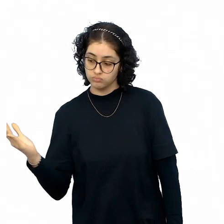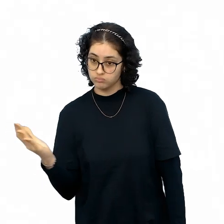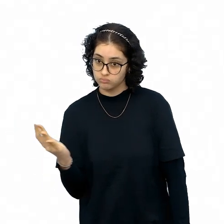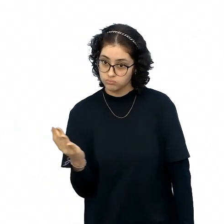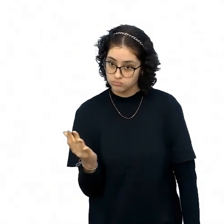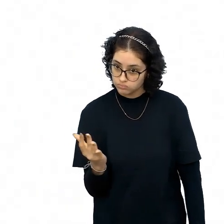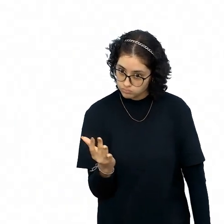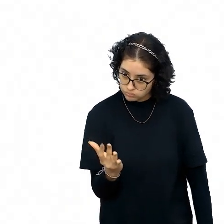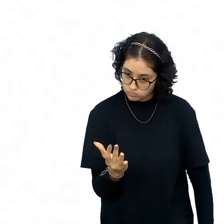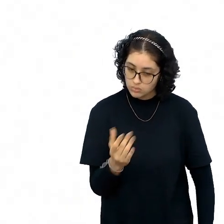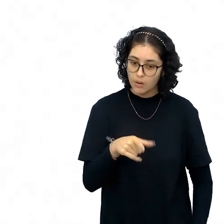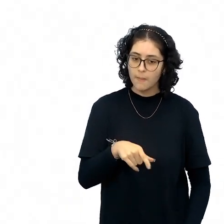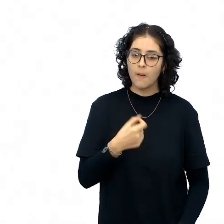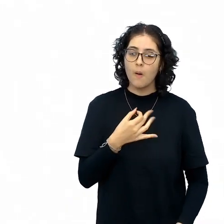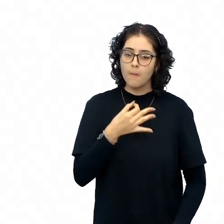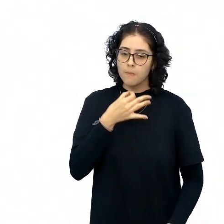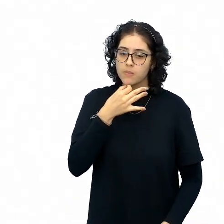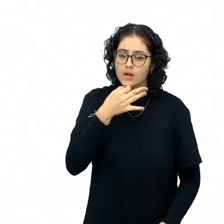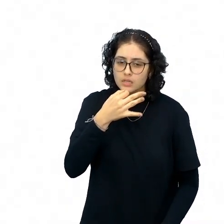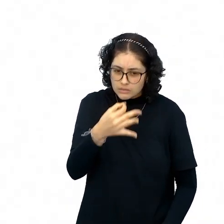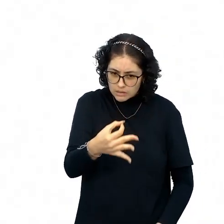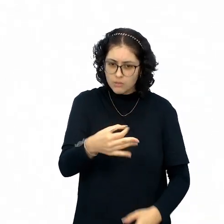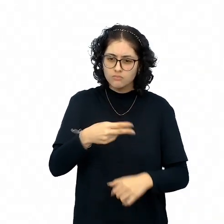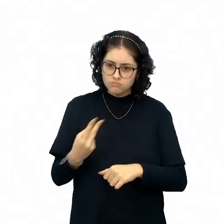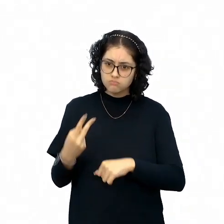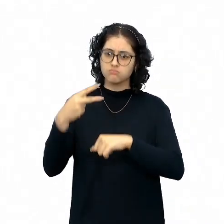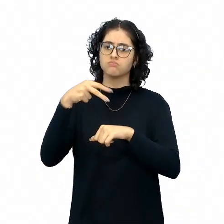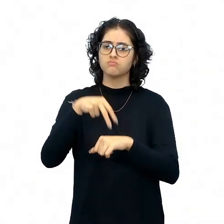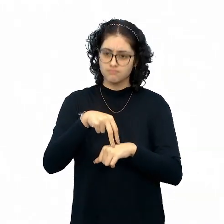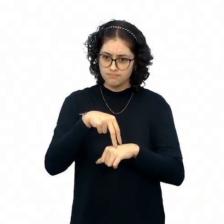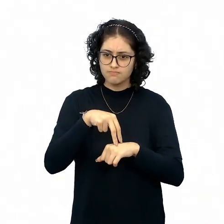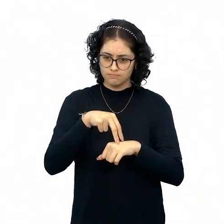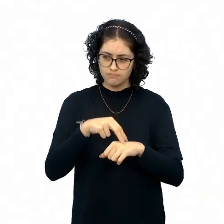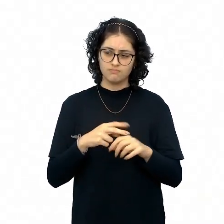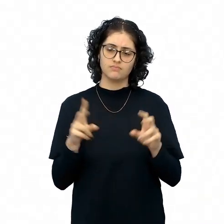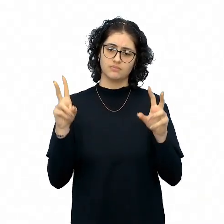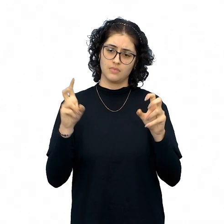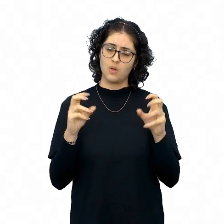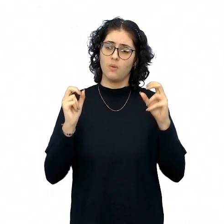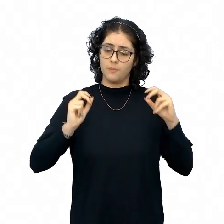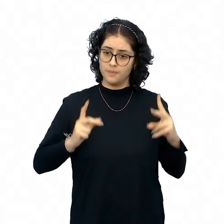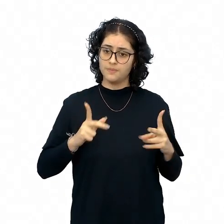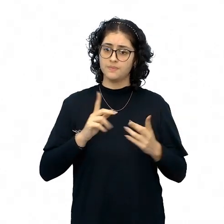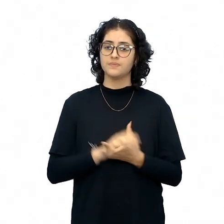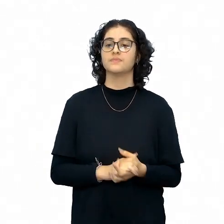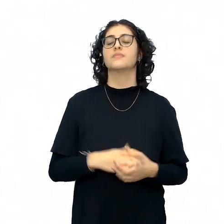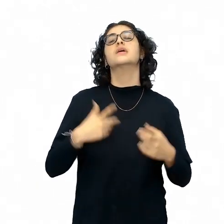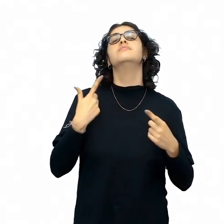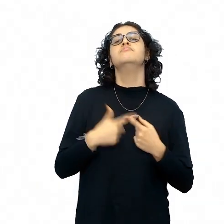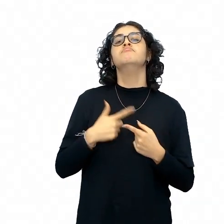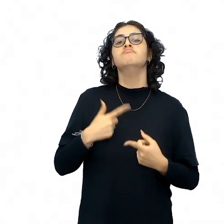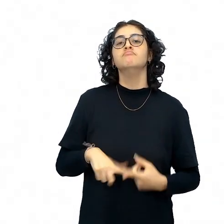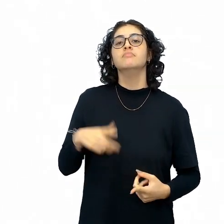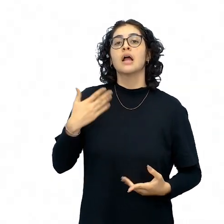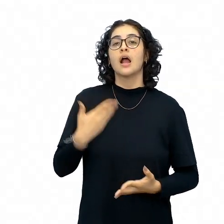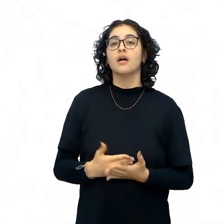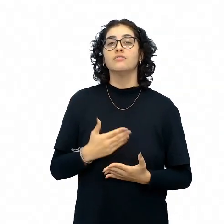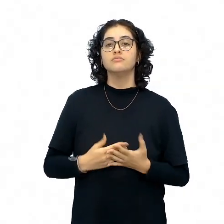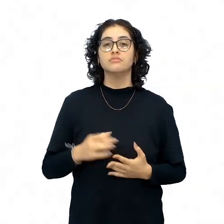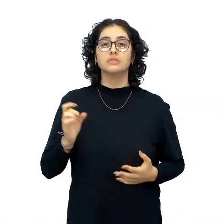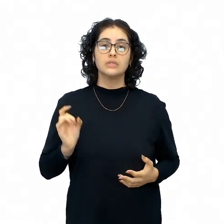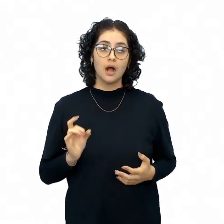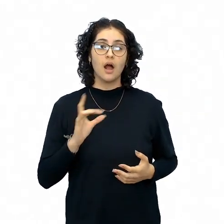construção de posicionamentos, de opiniões em relação a essa temática, ok? Para quê? Para que nas aulas 6